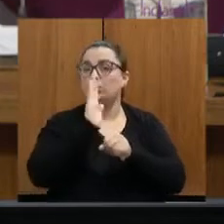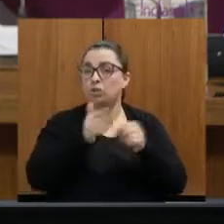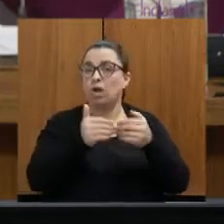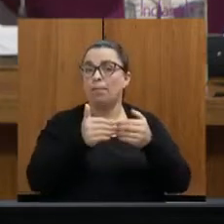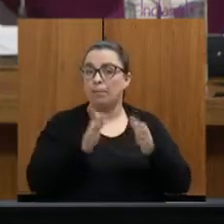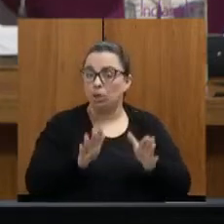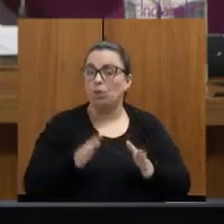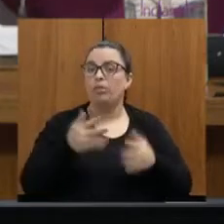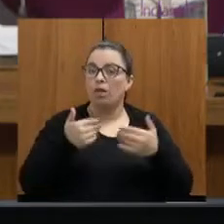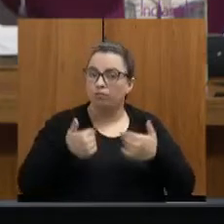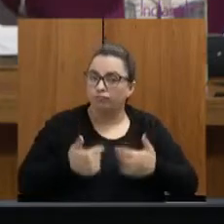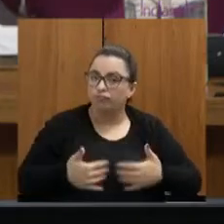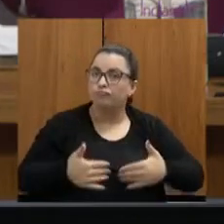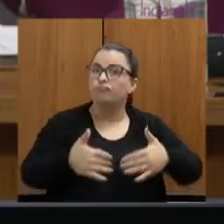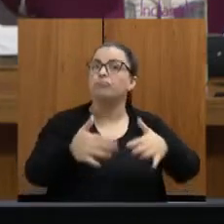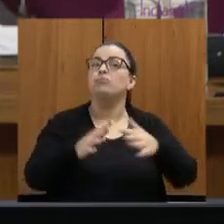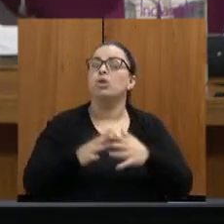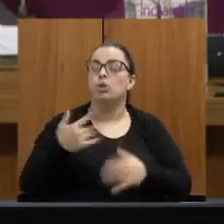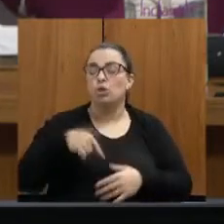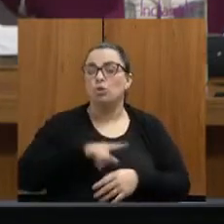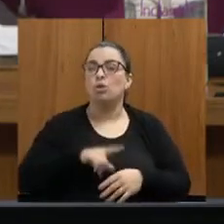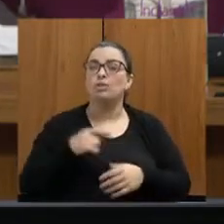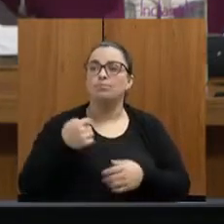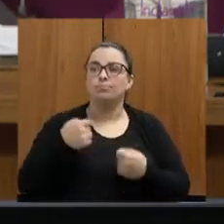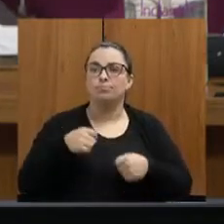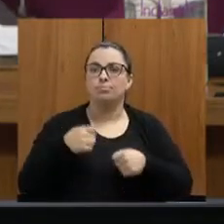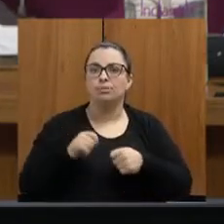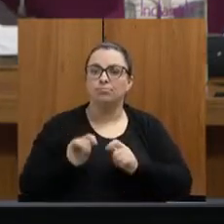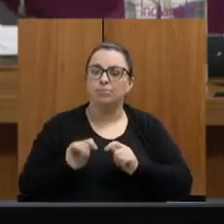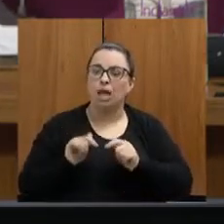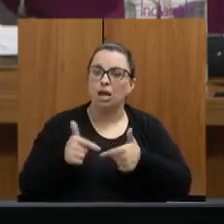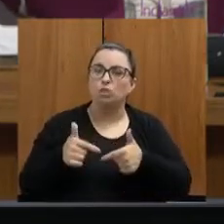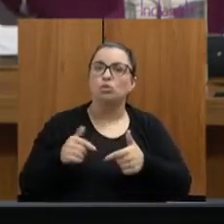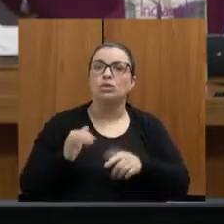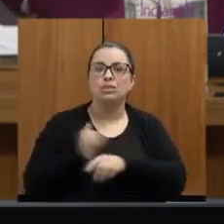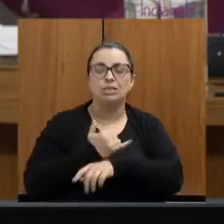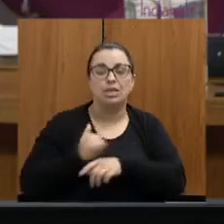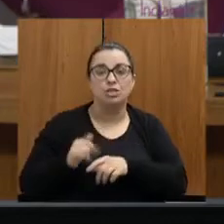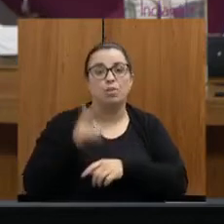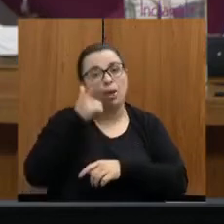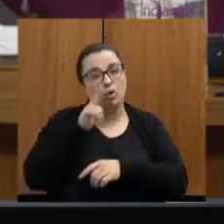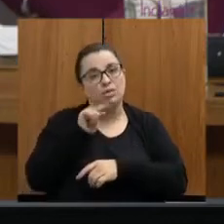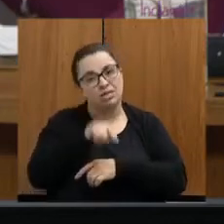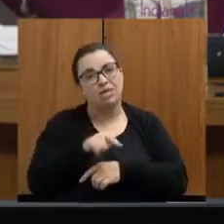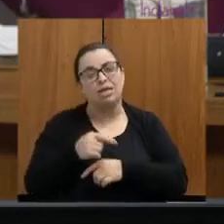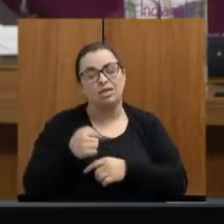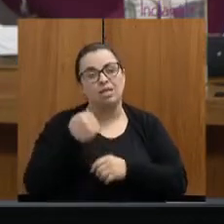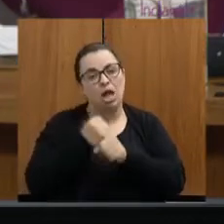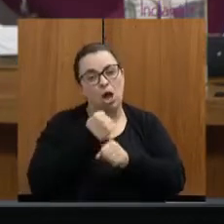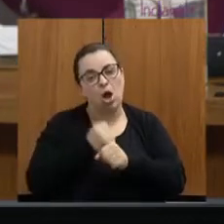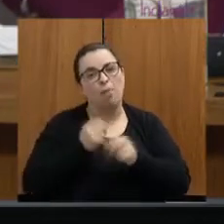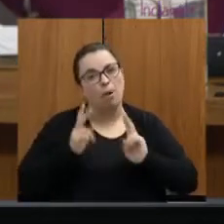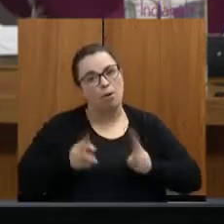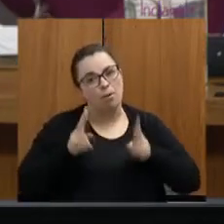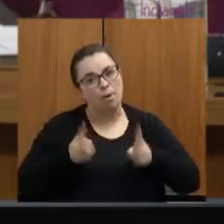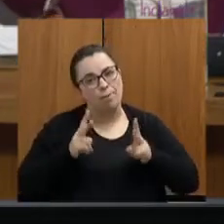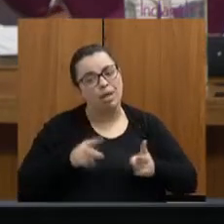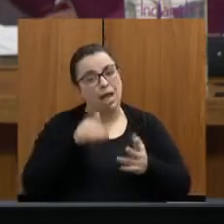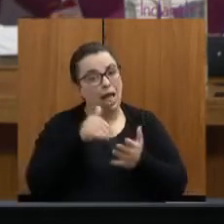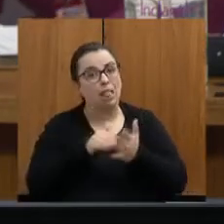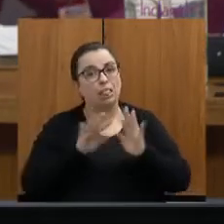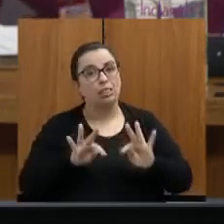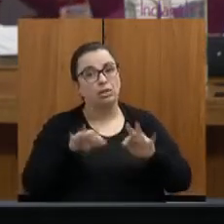é tomar todas as medidas aí por aqui essas obras sigam andando e esse é um exemplo dos